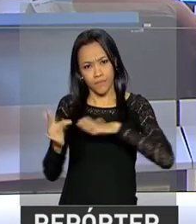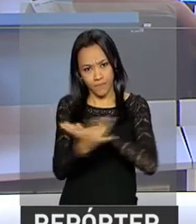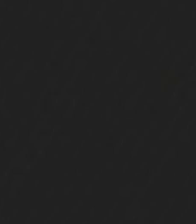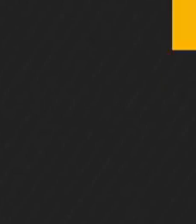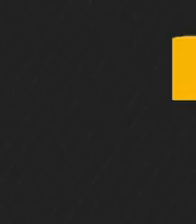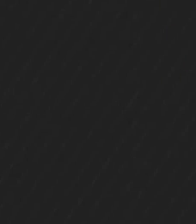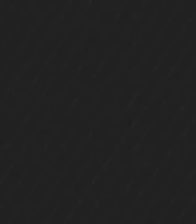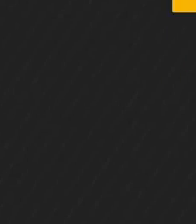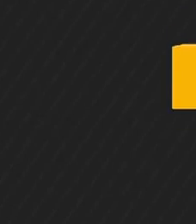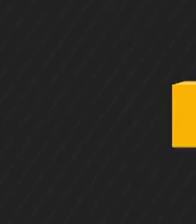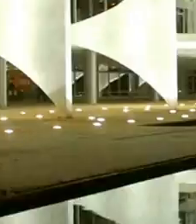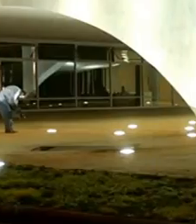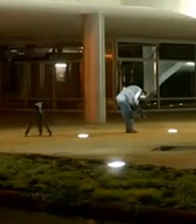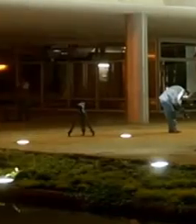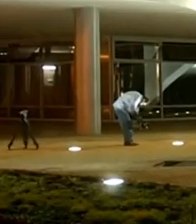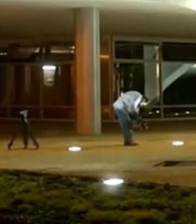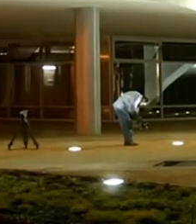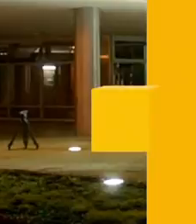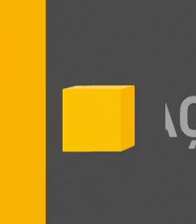sociais